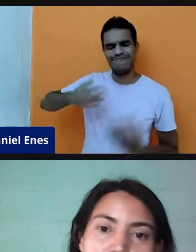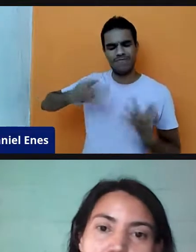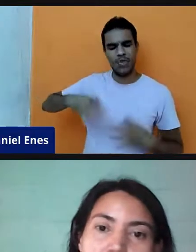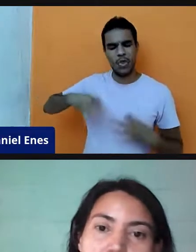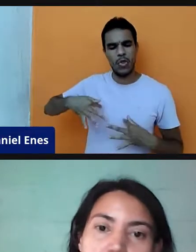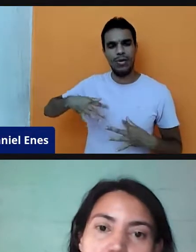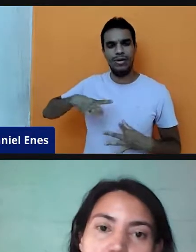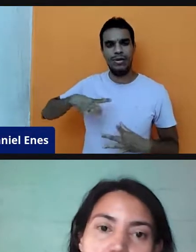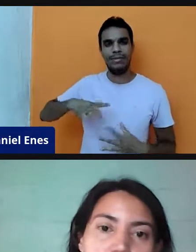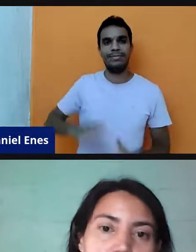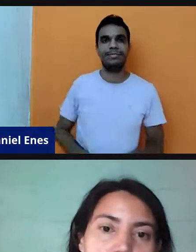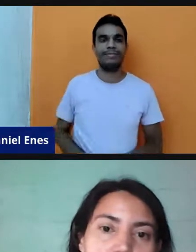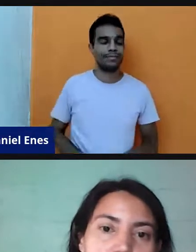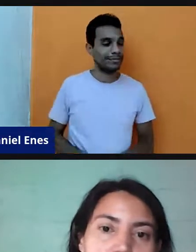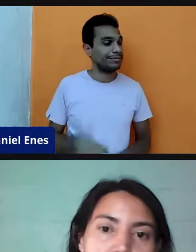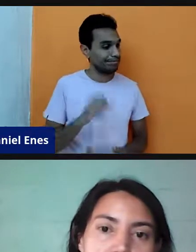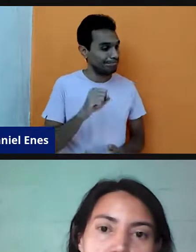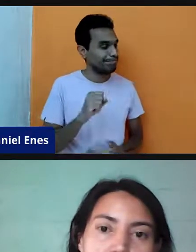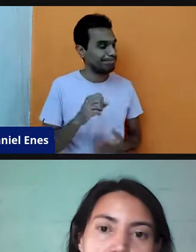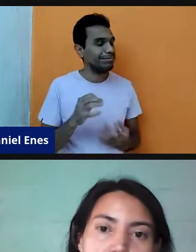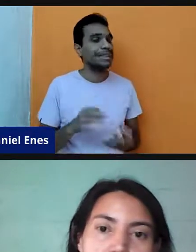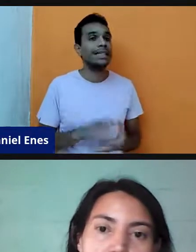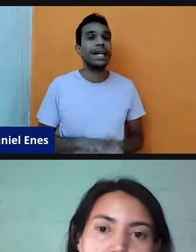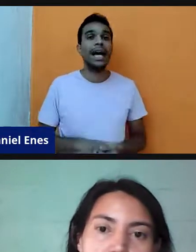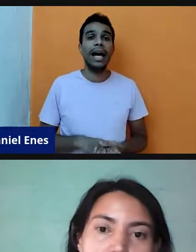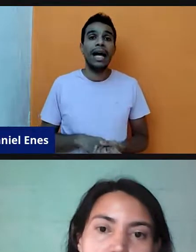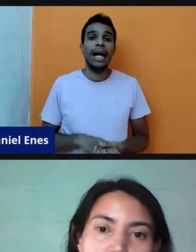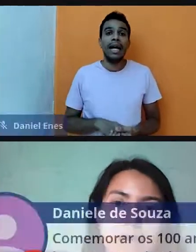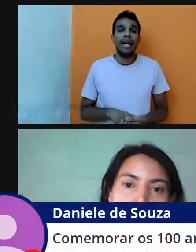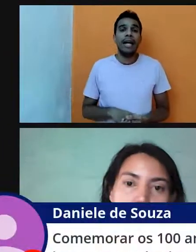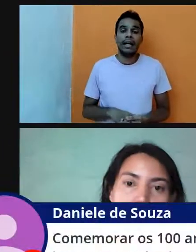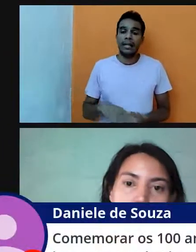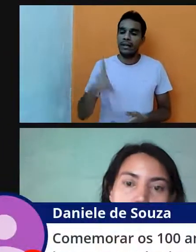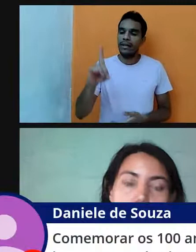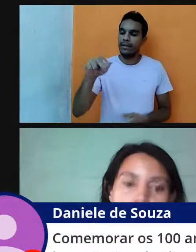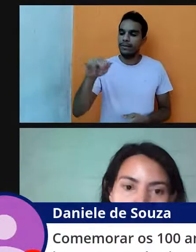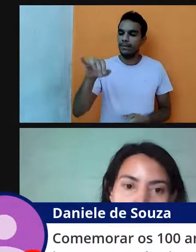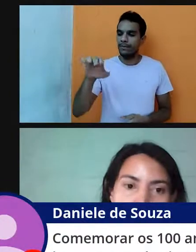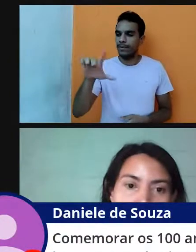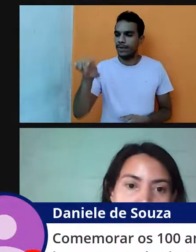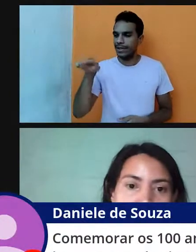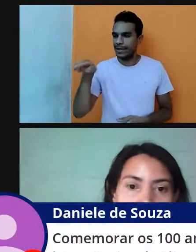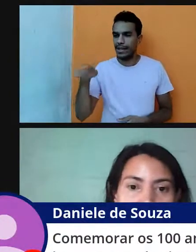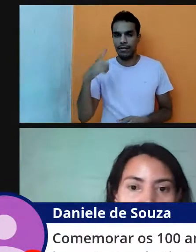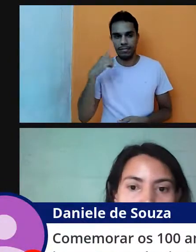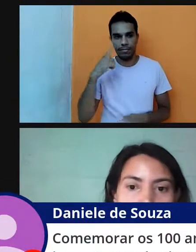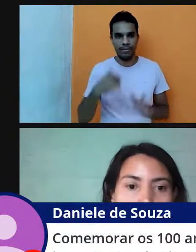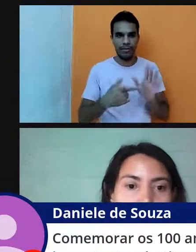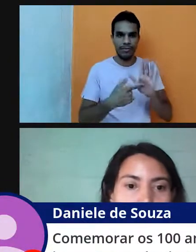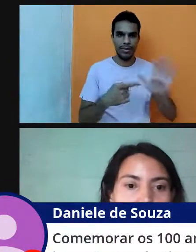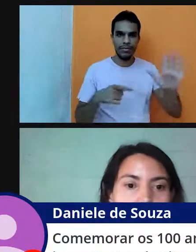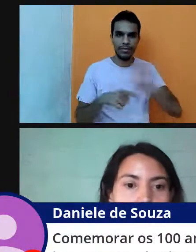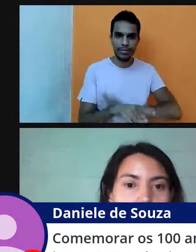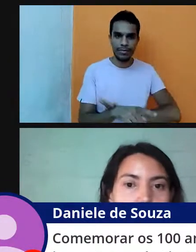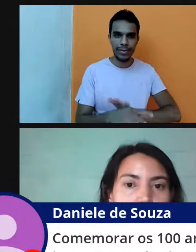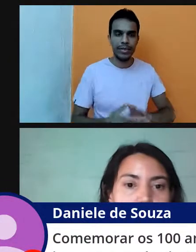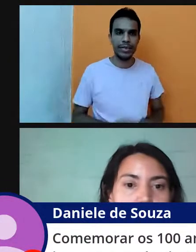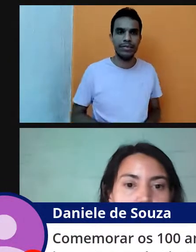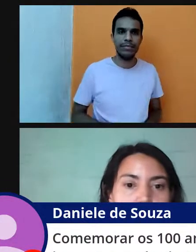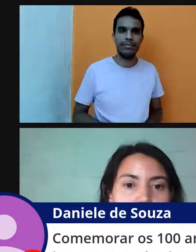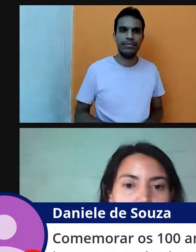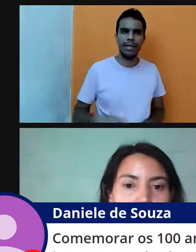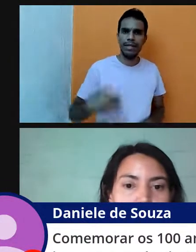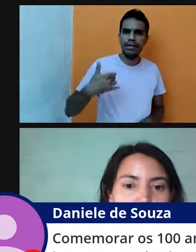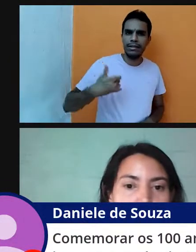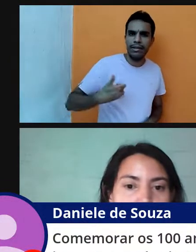Sim, beleza. É, aqui, a Daniela, vou botar aqui o comentário dela, que eu achei bacana, né? Ela fala que comemorar